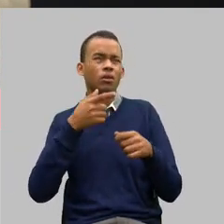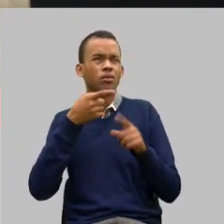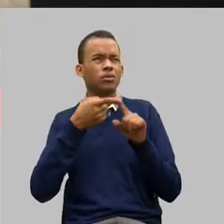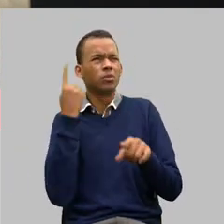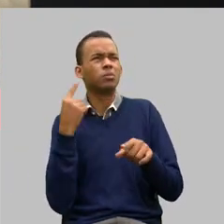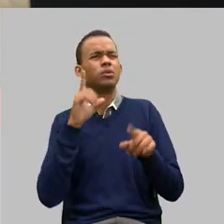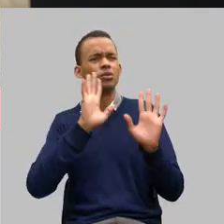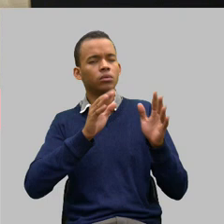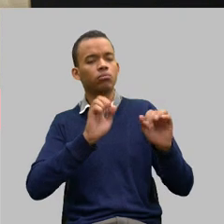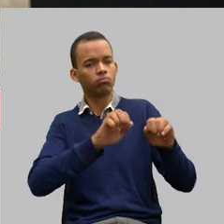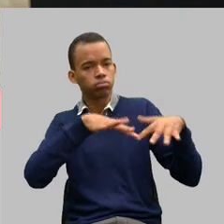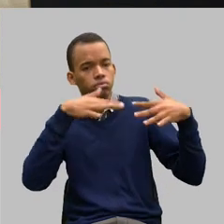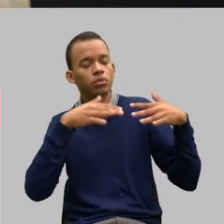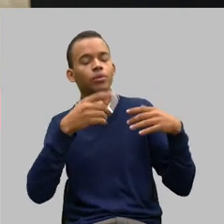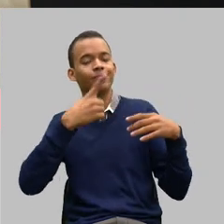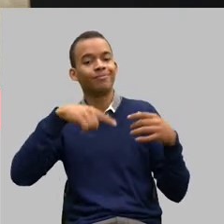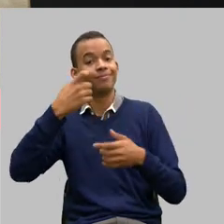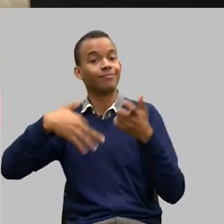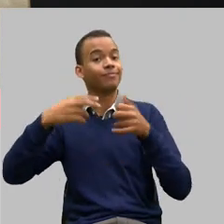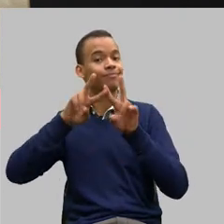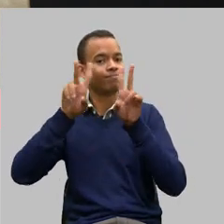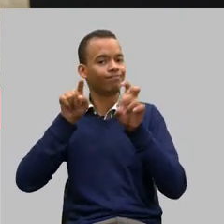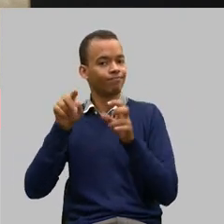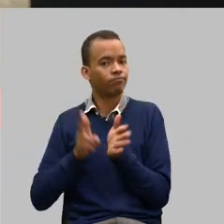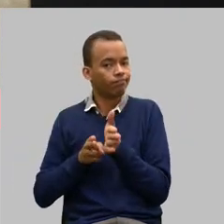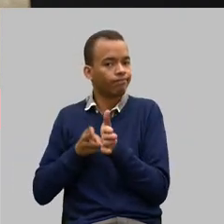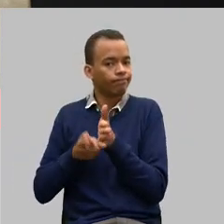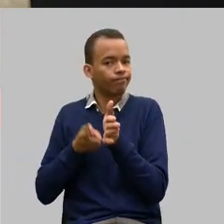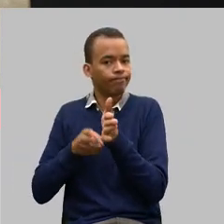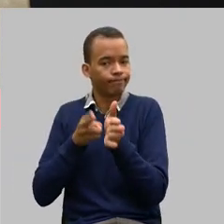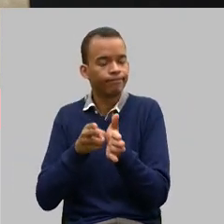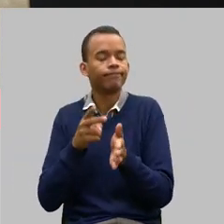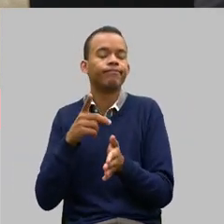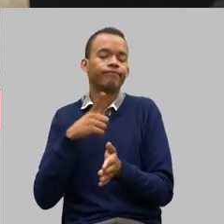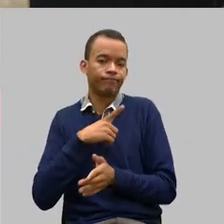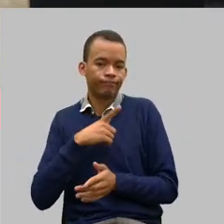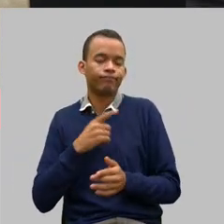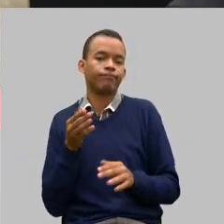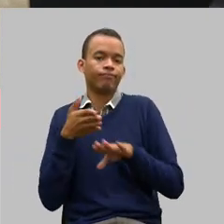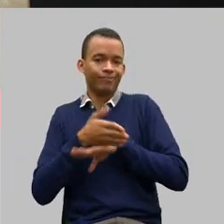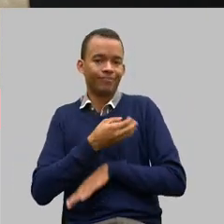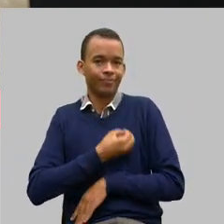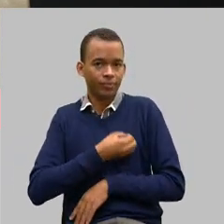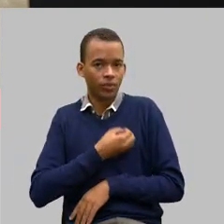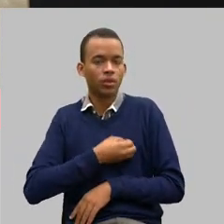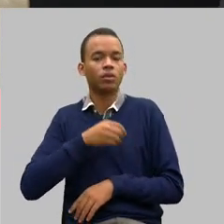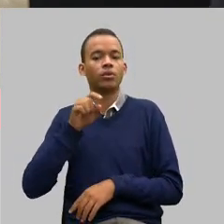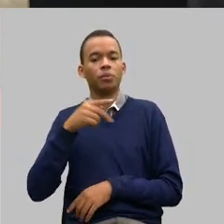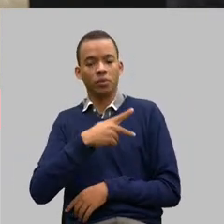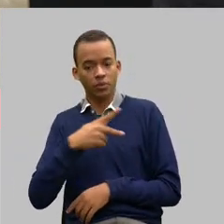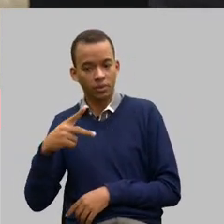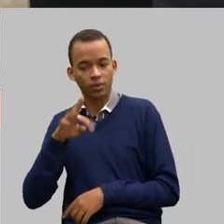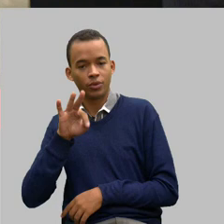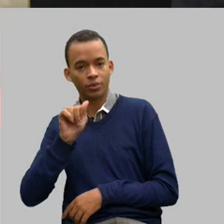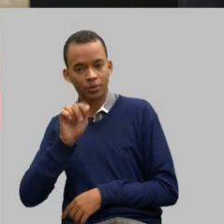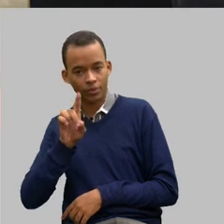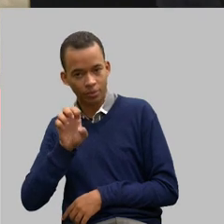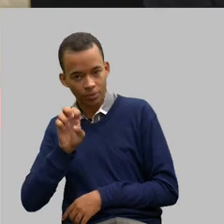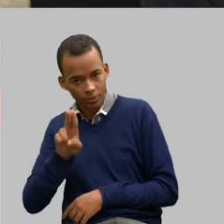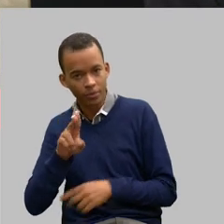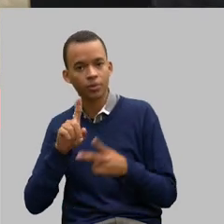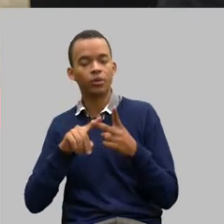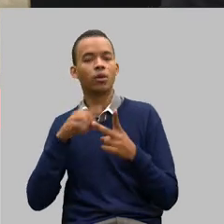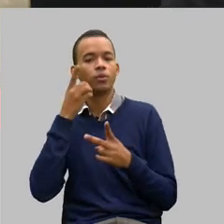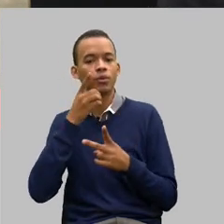passada né sobre transporte Ferroviário e né a participação né que do presidente Tadeu né da deputada Ioni